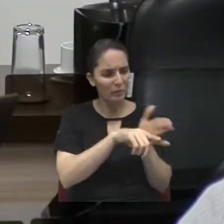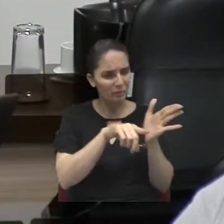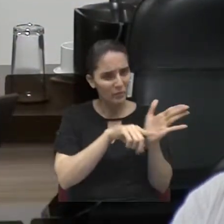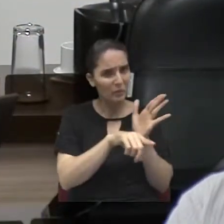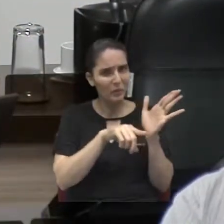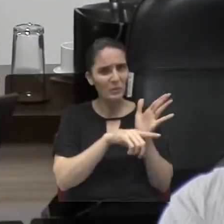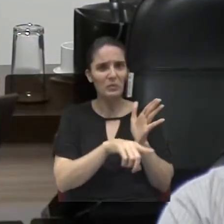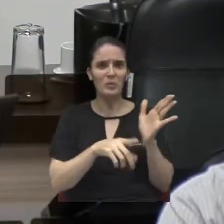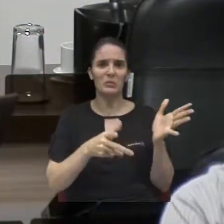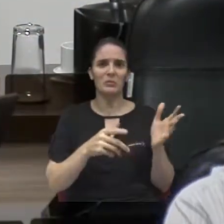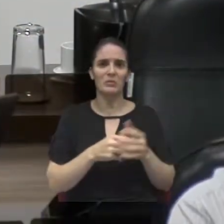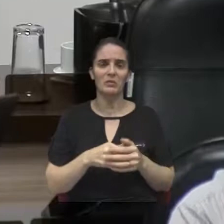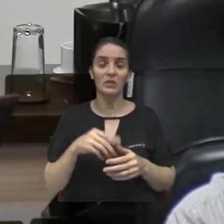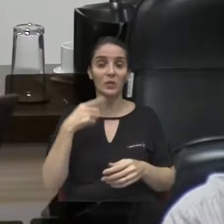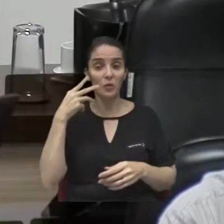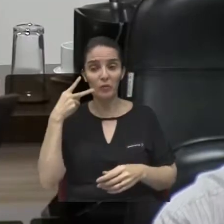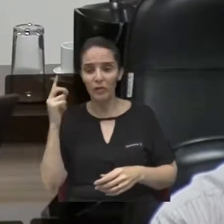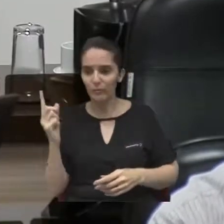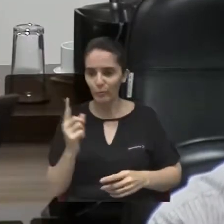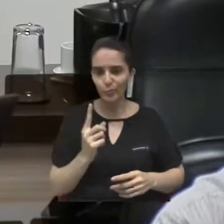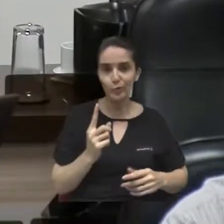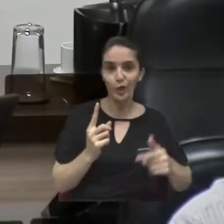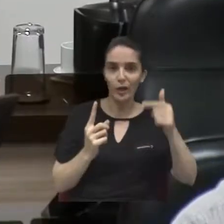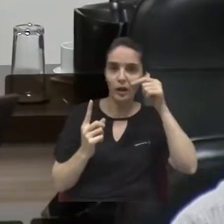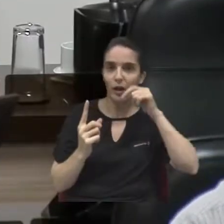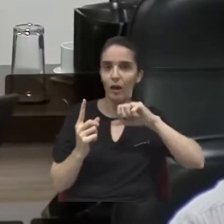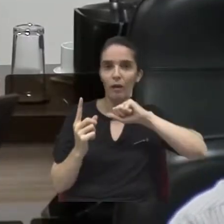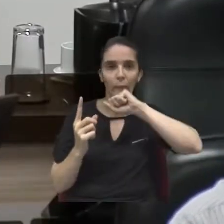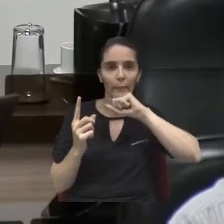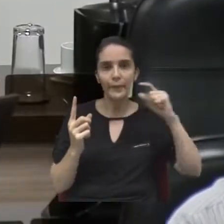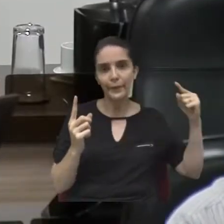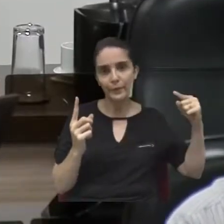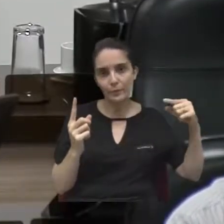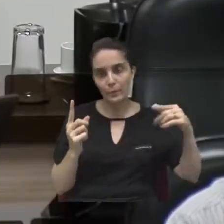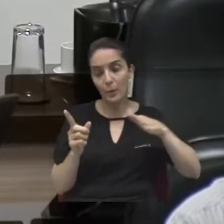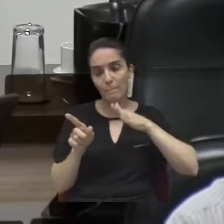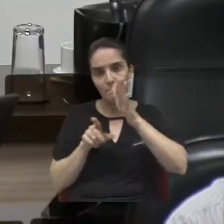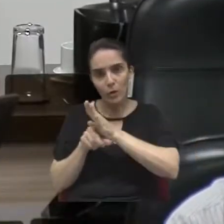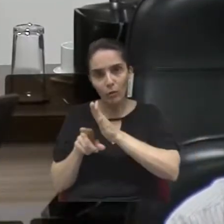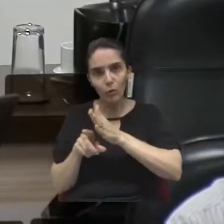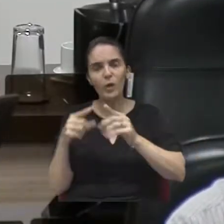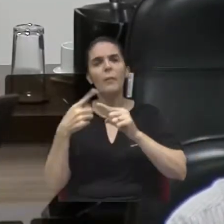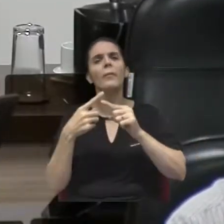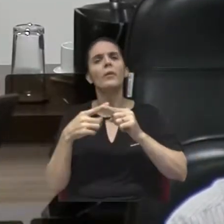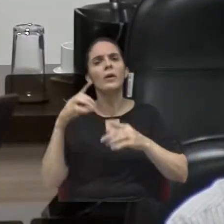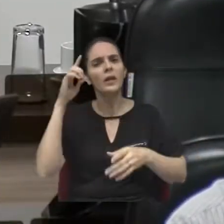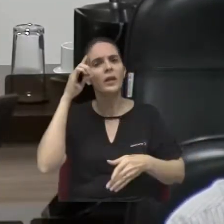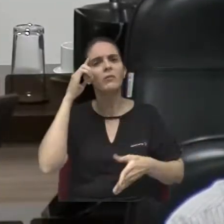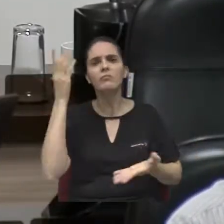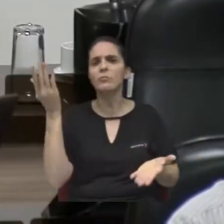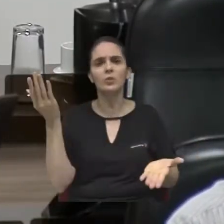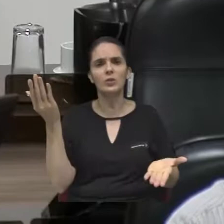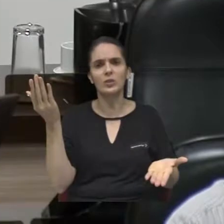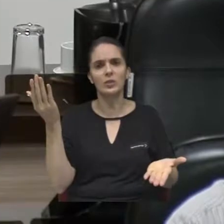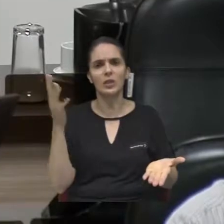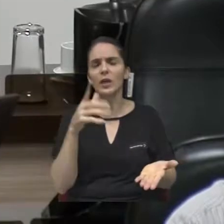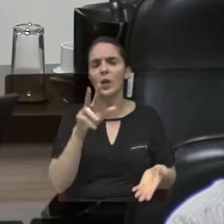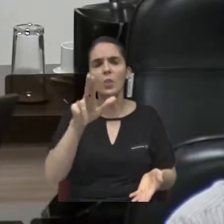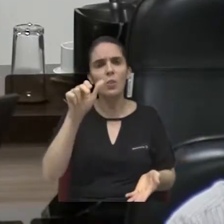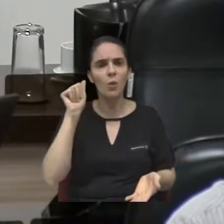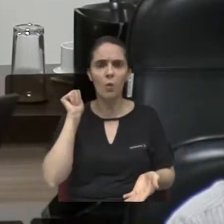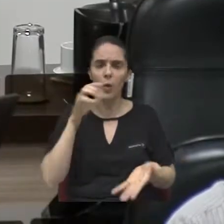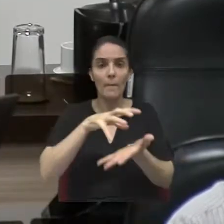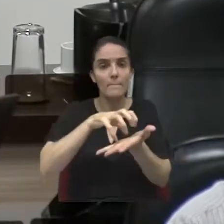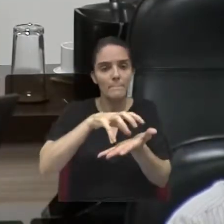gente chega, é essa abençoada data que não sai. E aí, vereadora